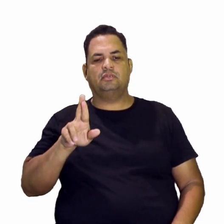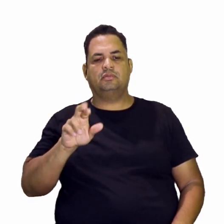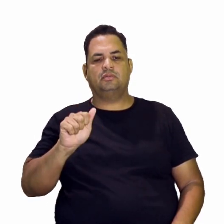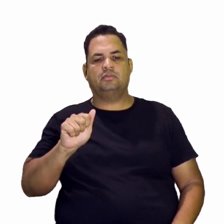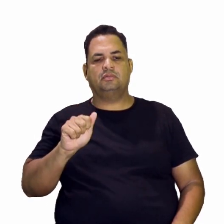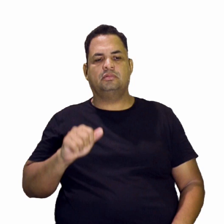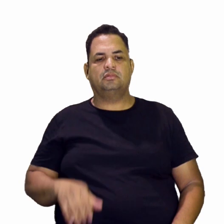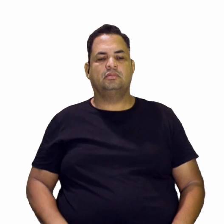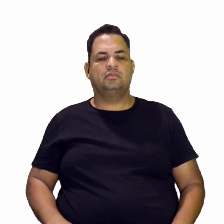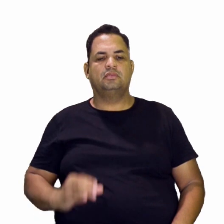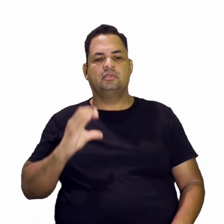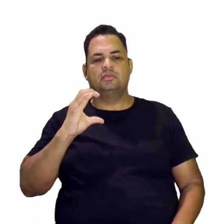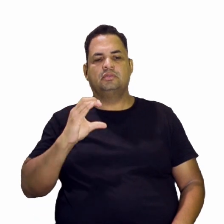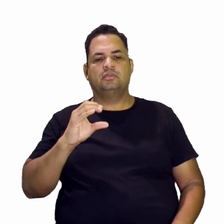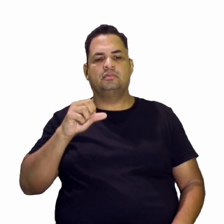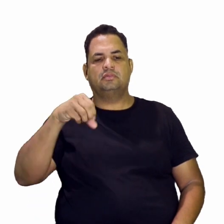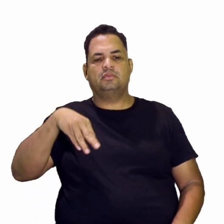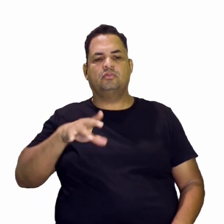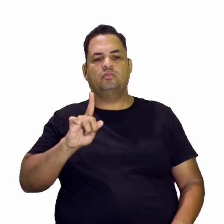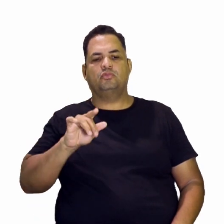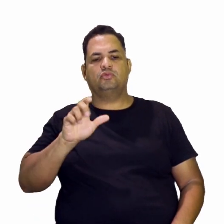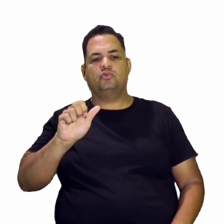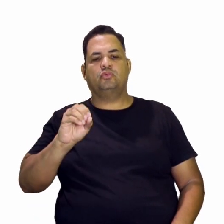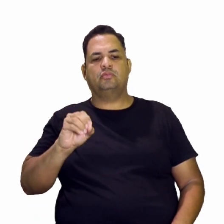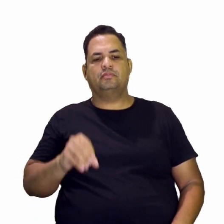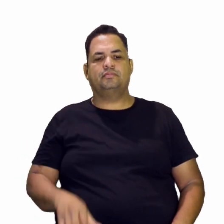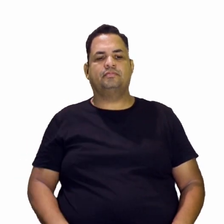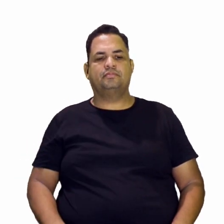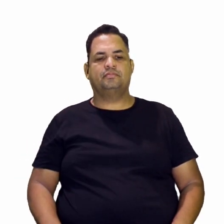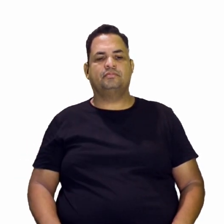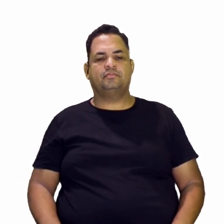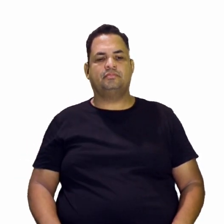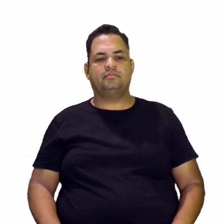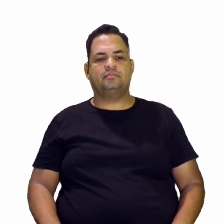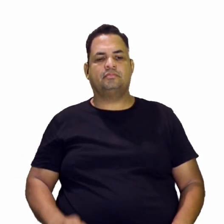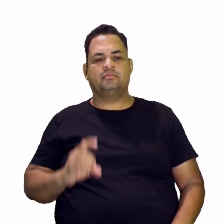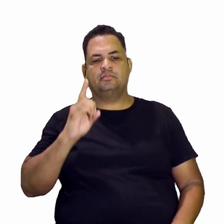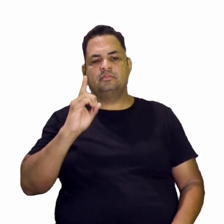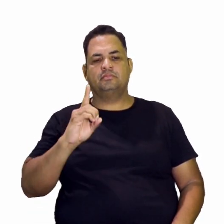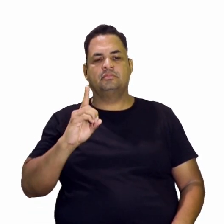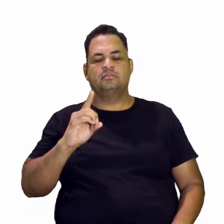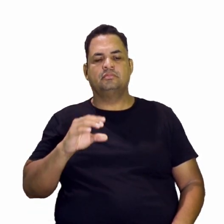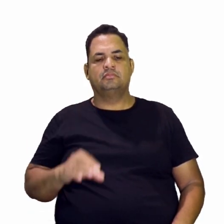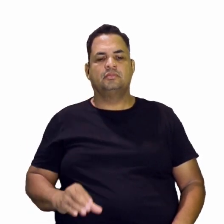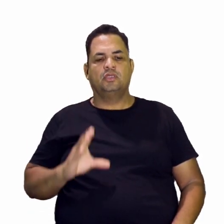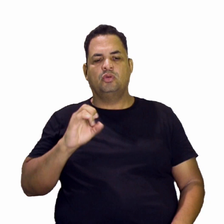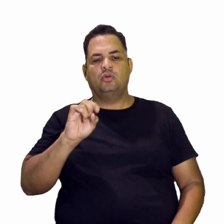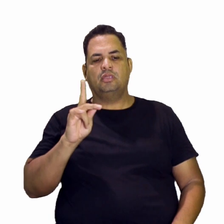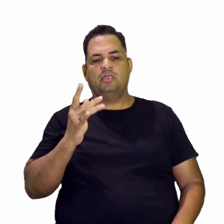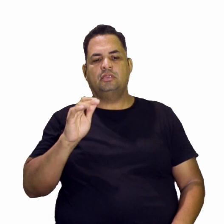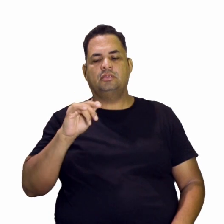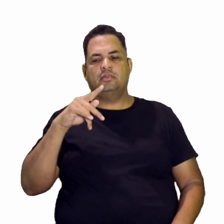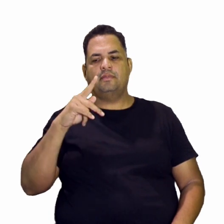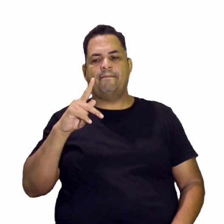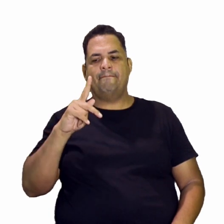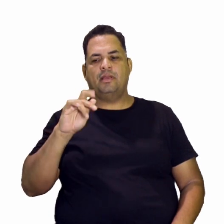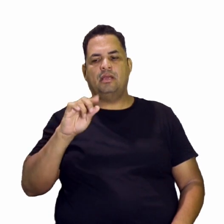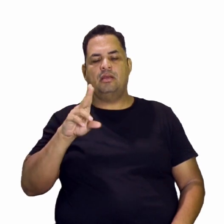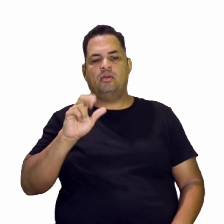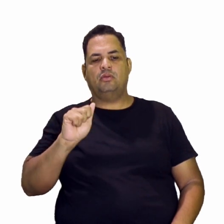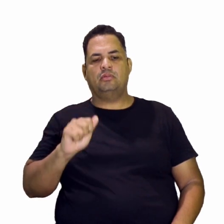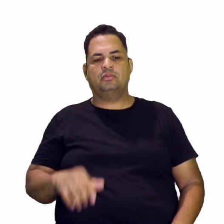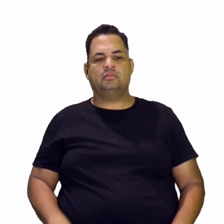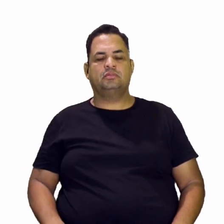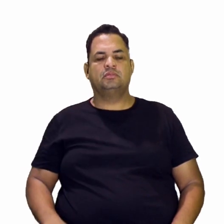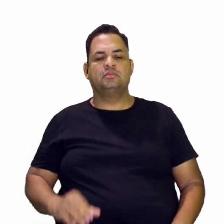levedura. Na letra C, você tem musgo. Na letra D, você tem orelha de pau. E